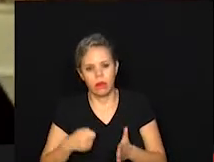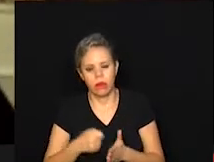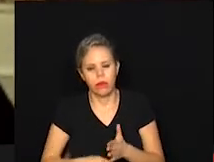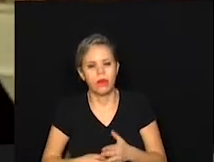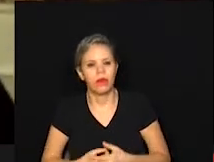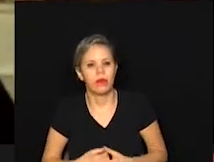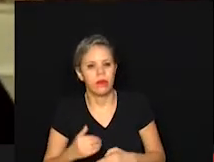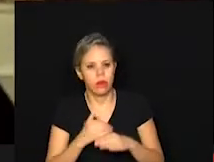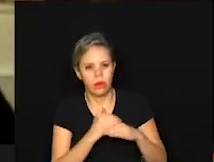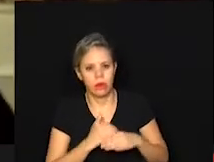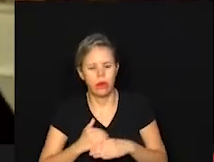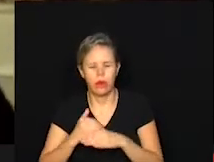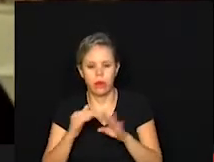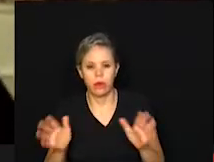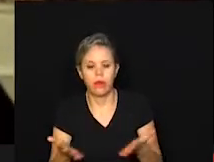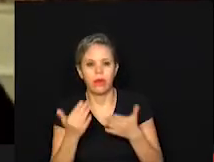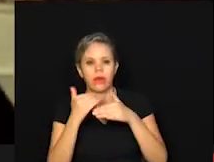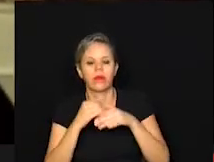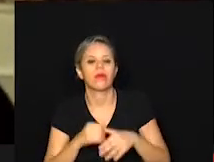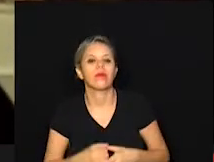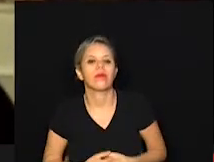de igualdade, promoção da igualdade.